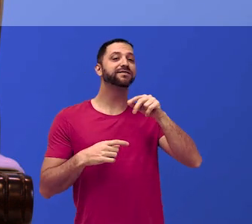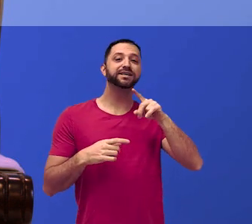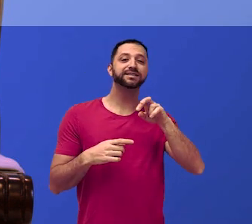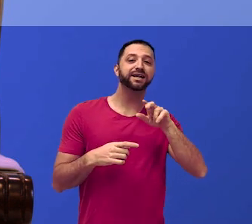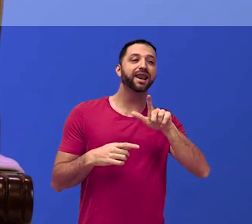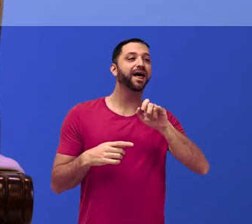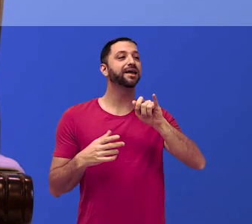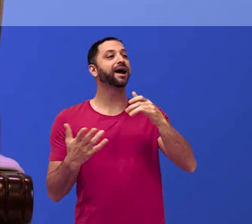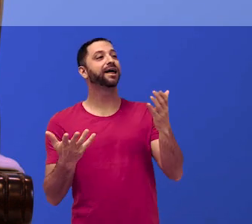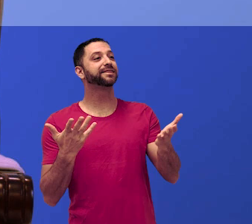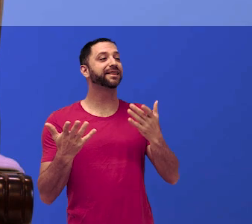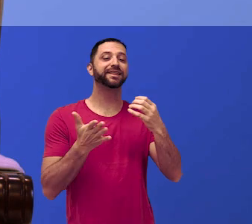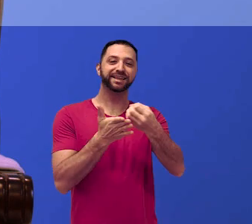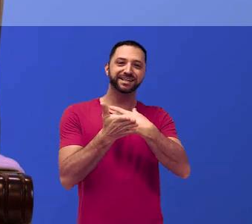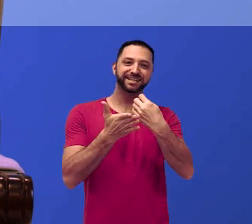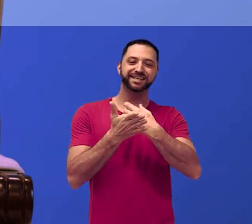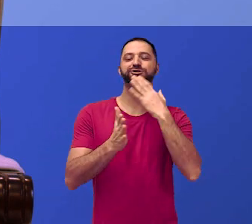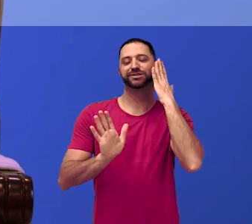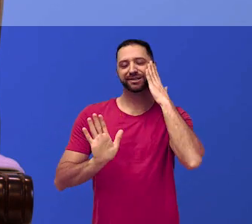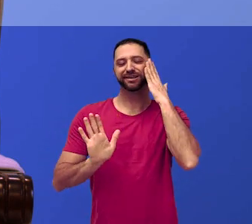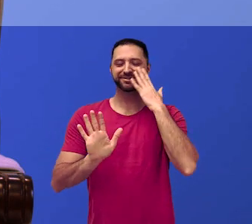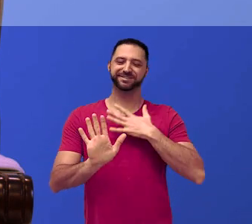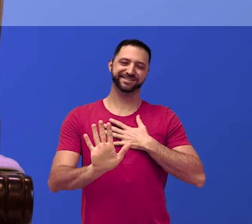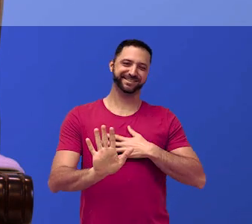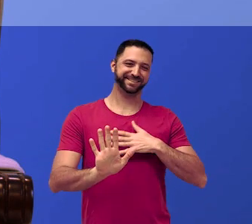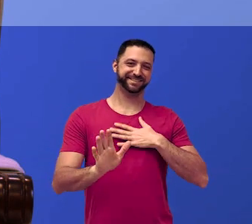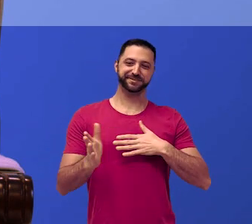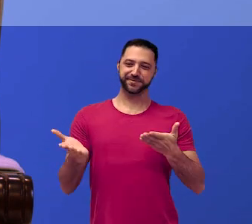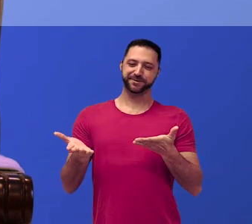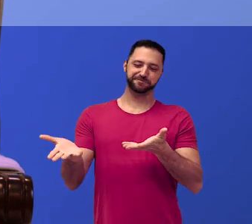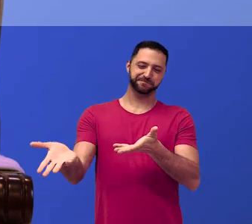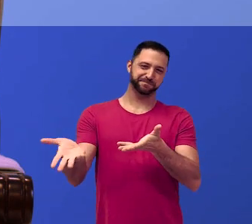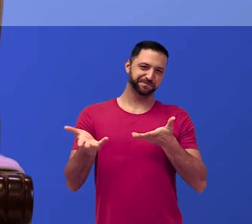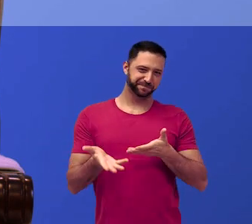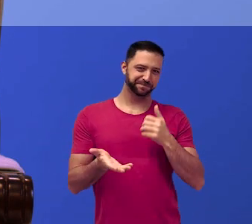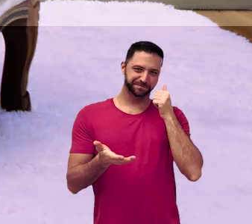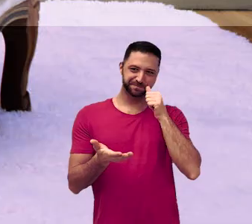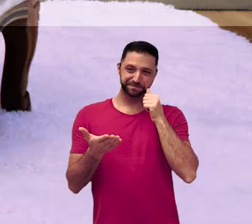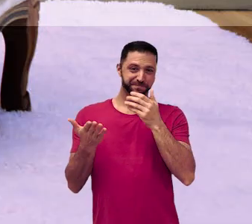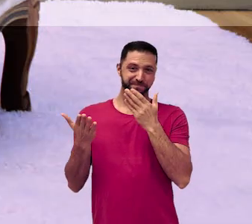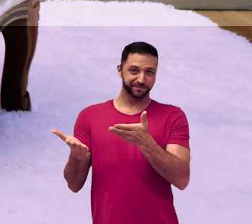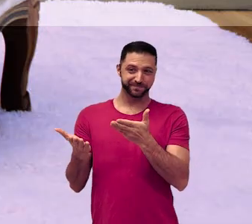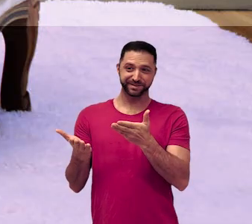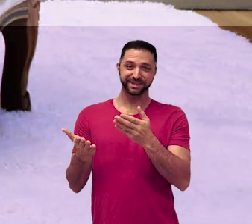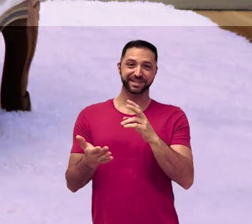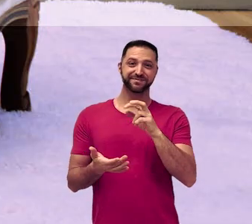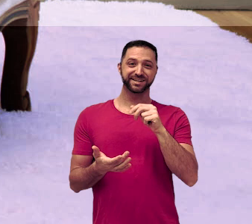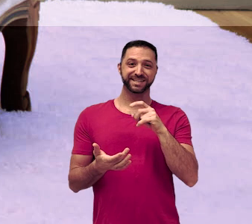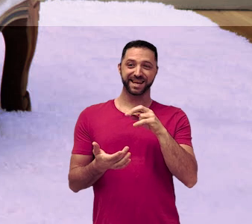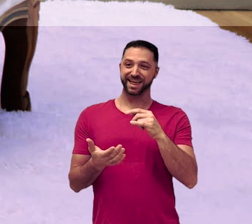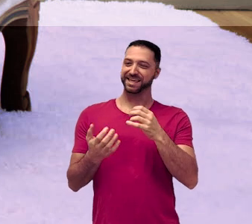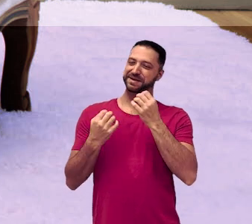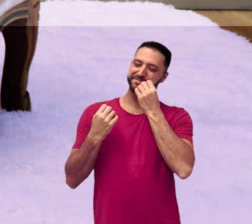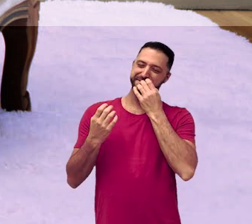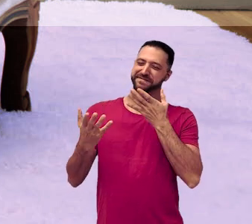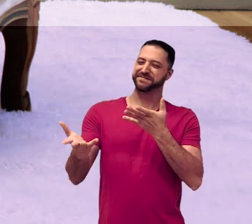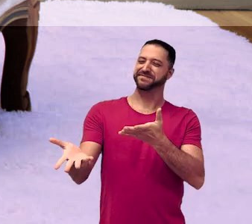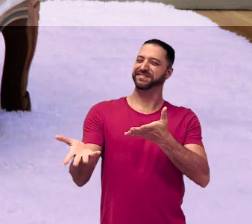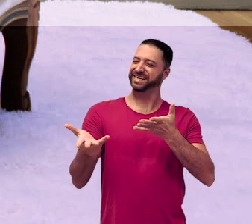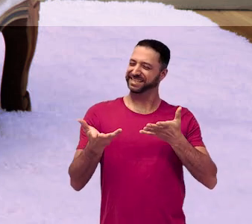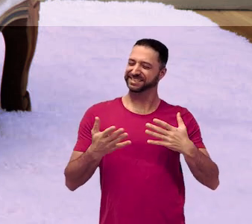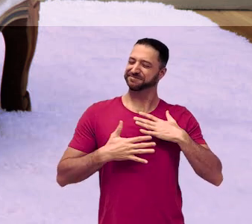Wanderleia? E é lógico, eu quero te convidar para juntas a gente dar as boas-vindas. Seja muito bem-vinda, doutora. É